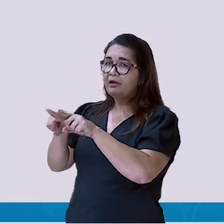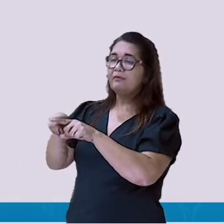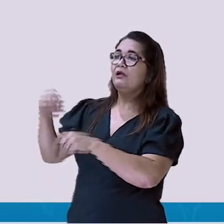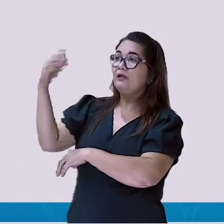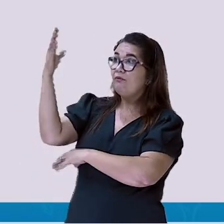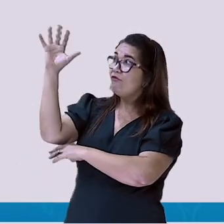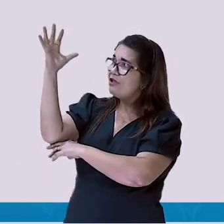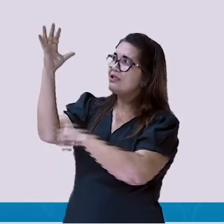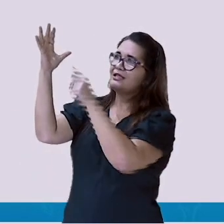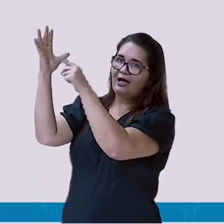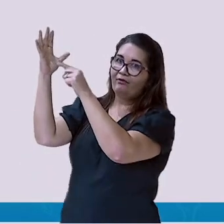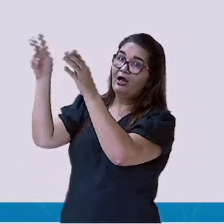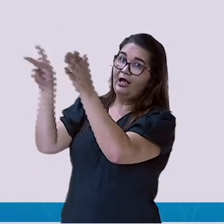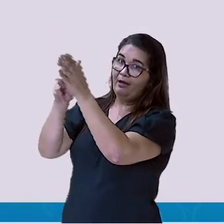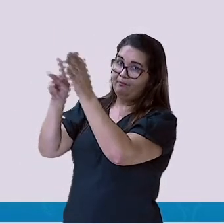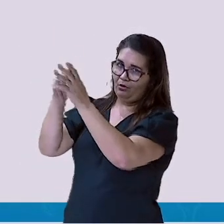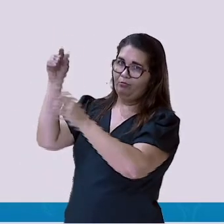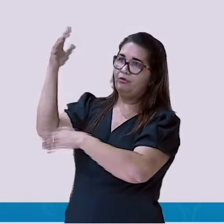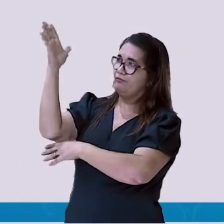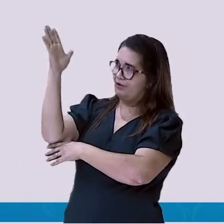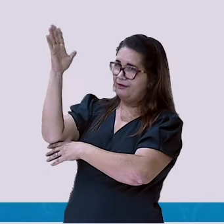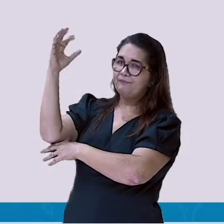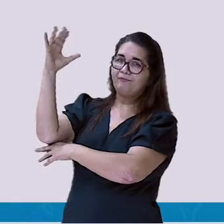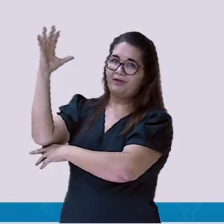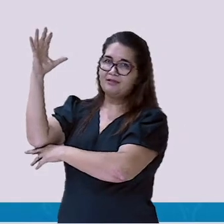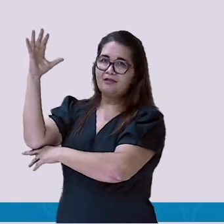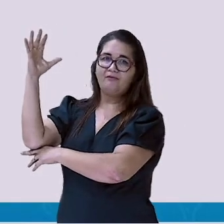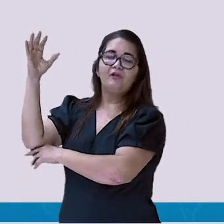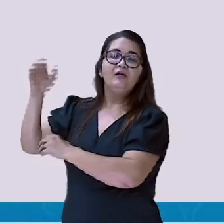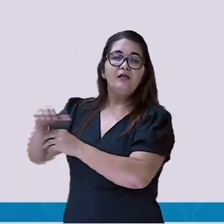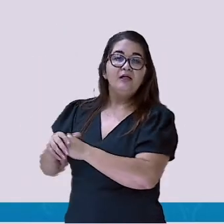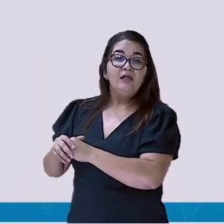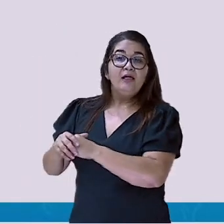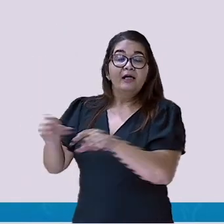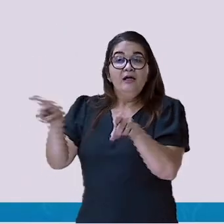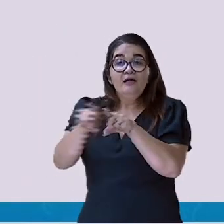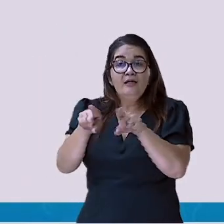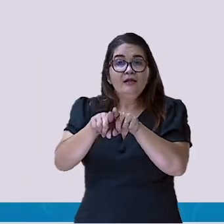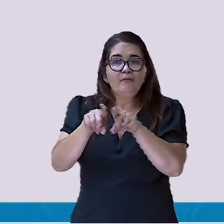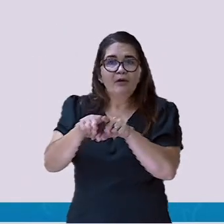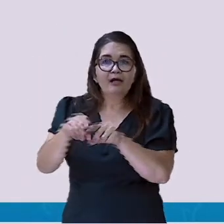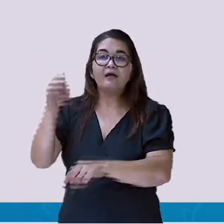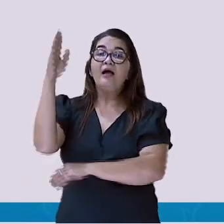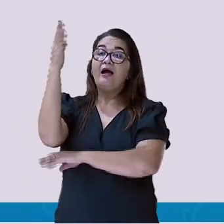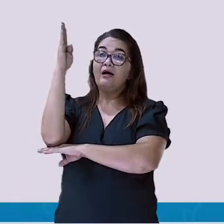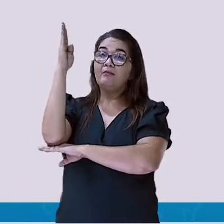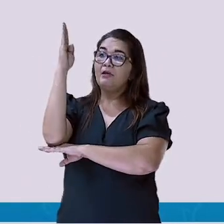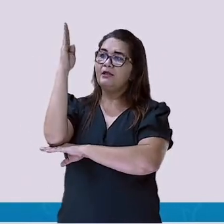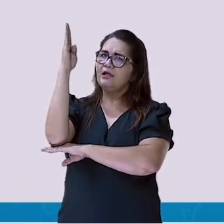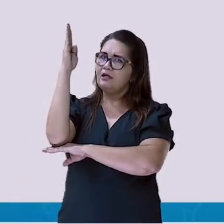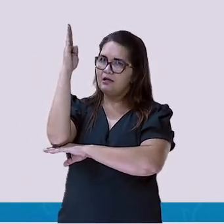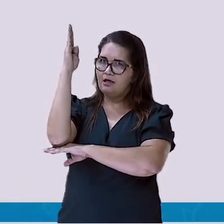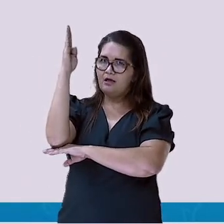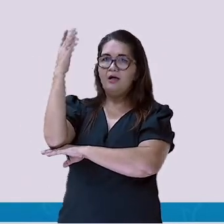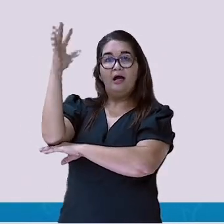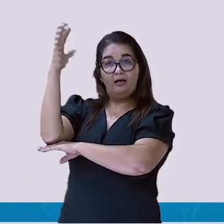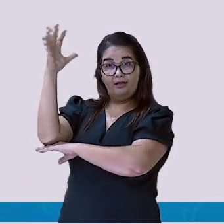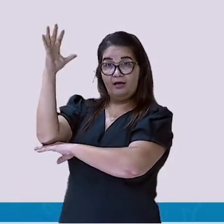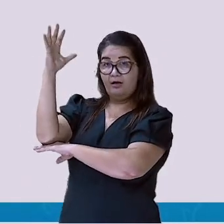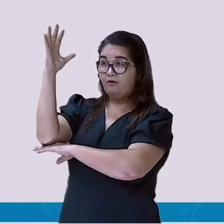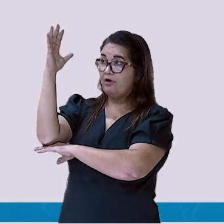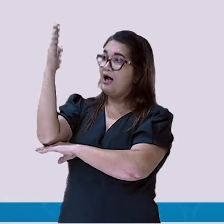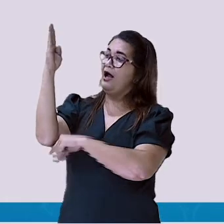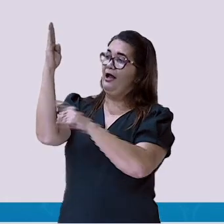esse pinhão. E além disso, essa madeira é usada na construção de